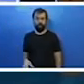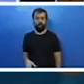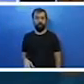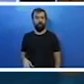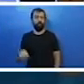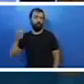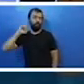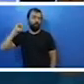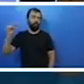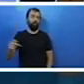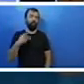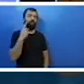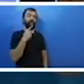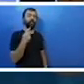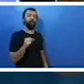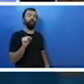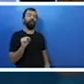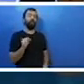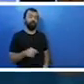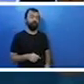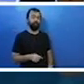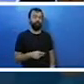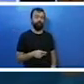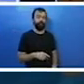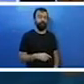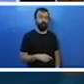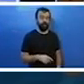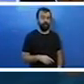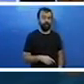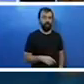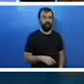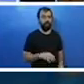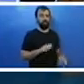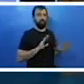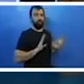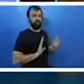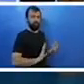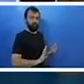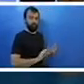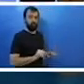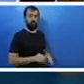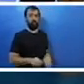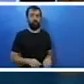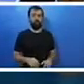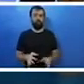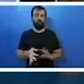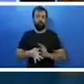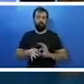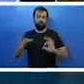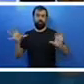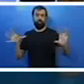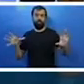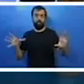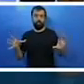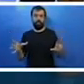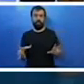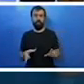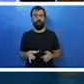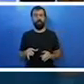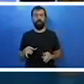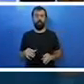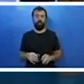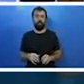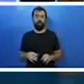Tiradentes fala, pessoal, que coisa mais linda. Calma, liberdade, ainda que